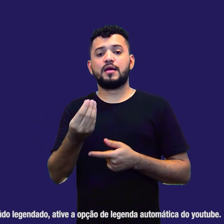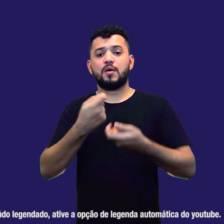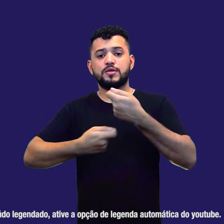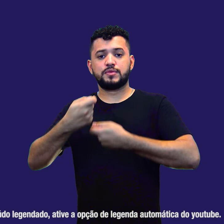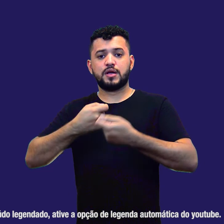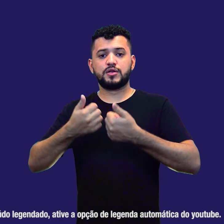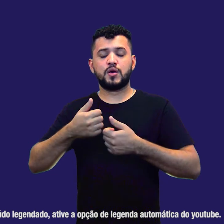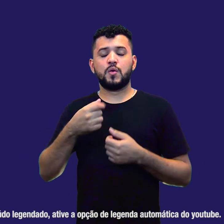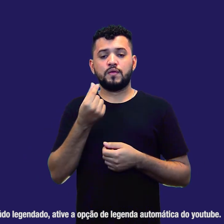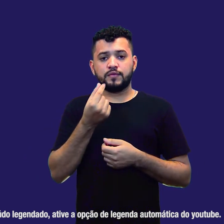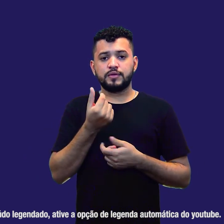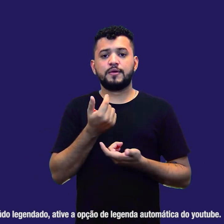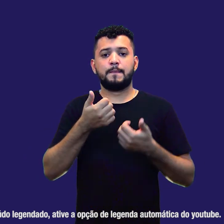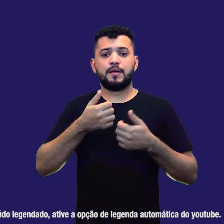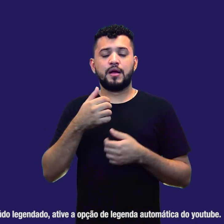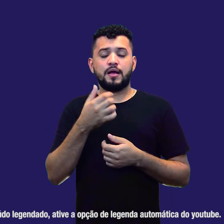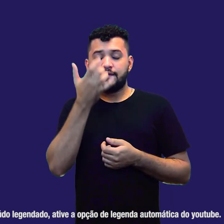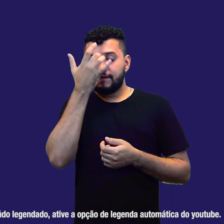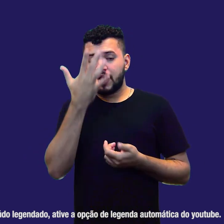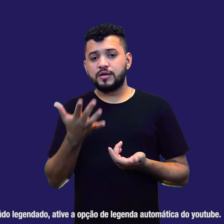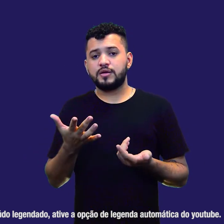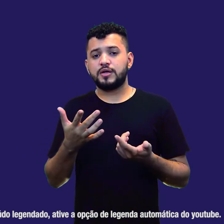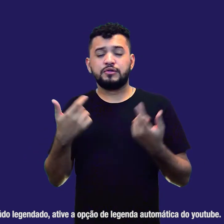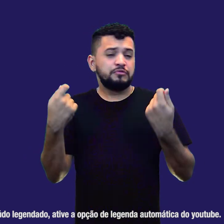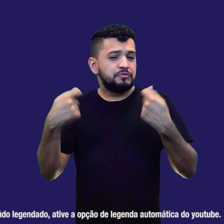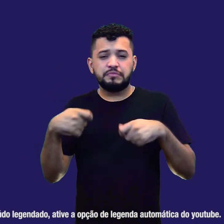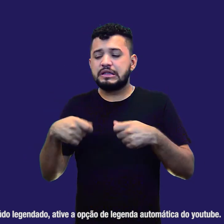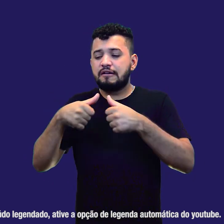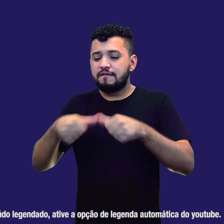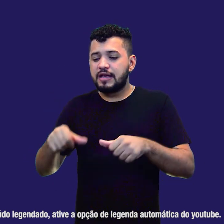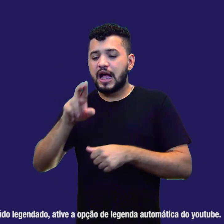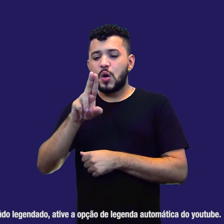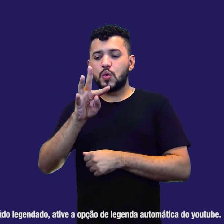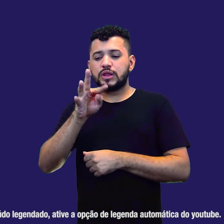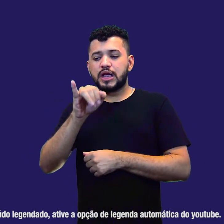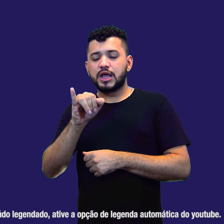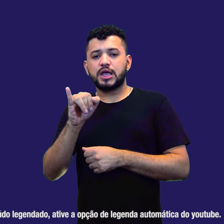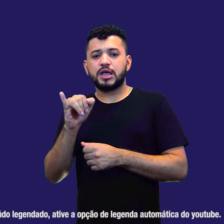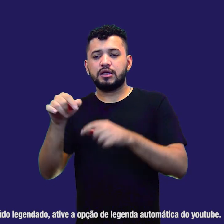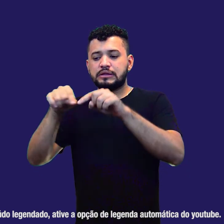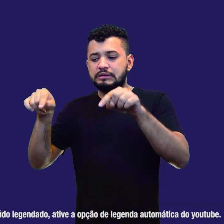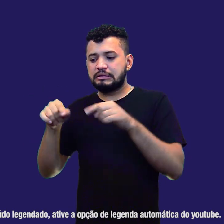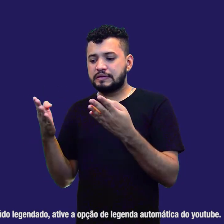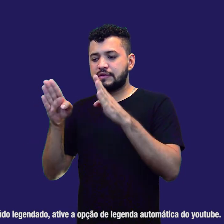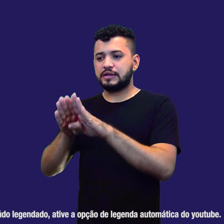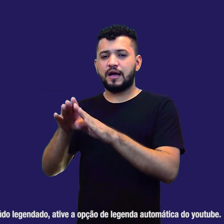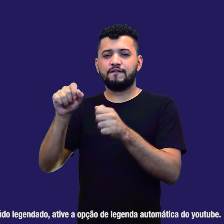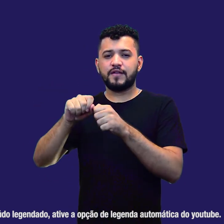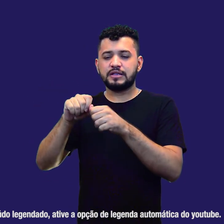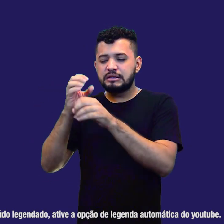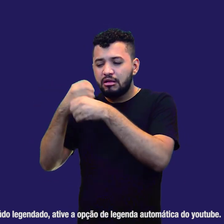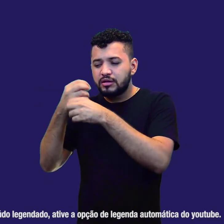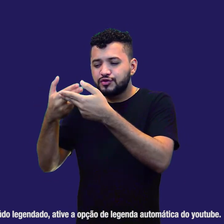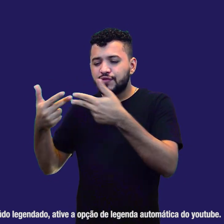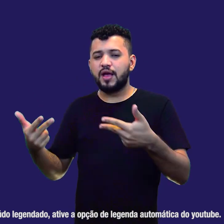com intercorrências, que vão precisar ficar internados em UTIs, que vão fazer exames desnecessários,